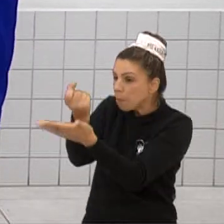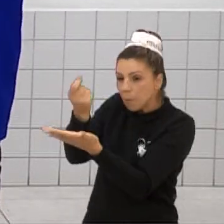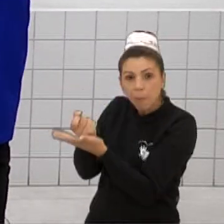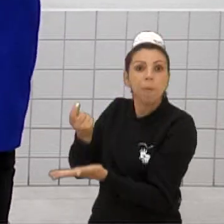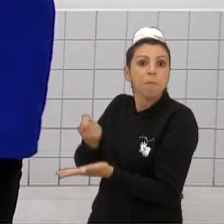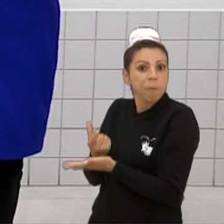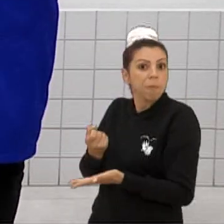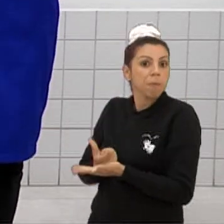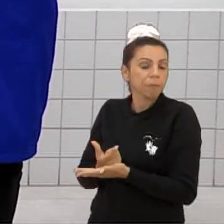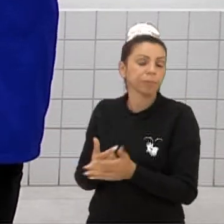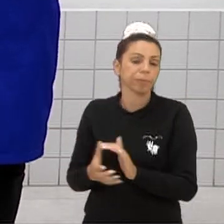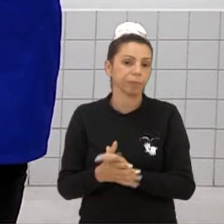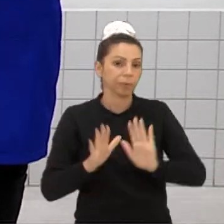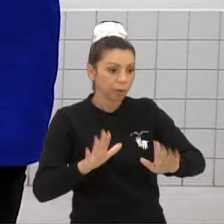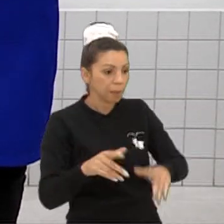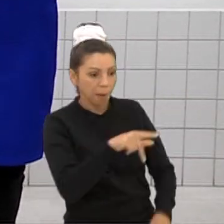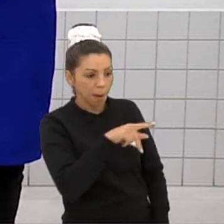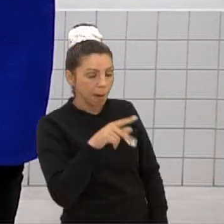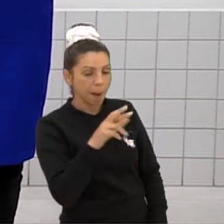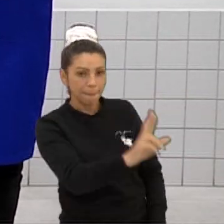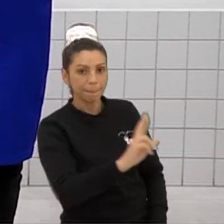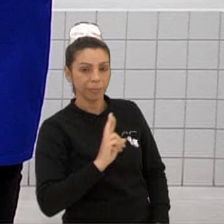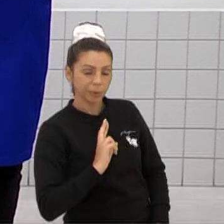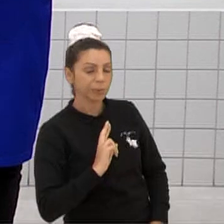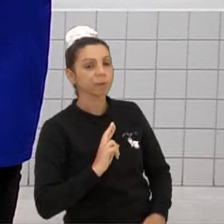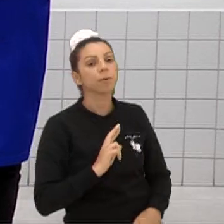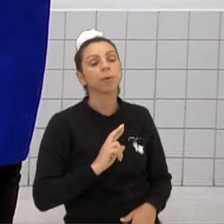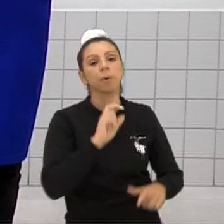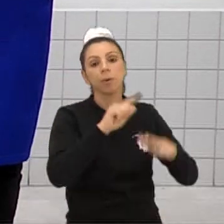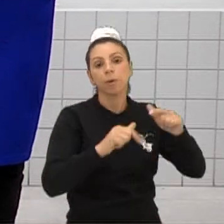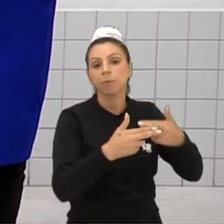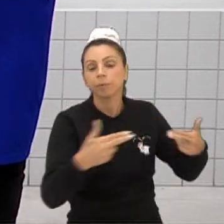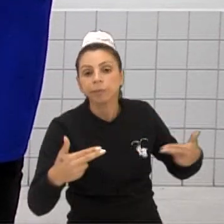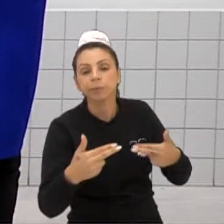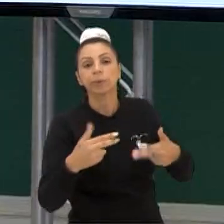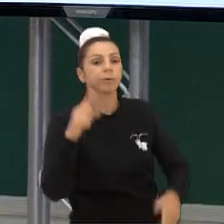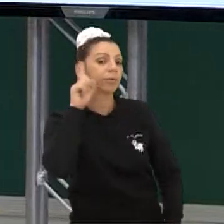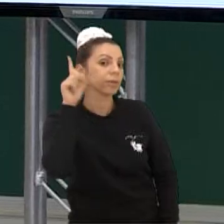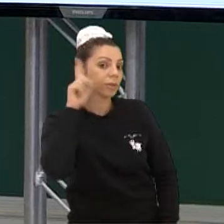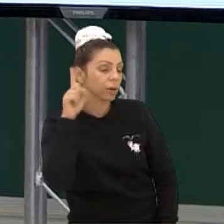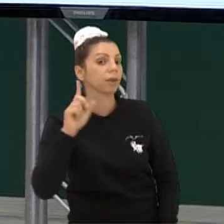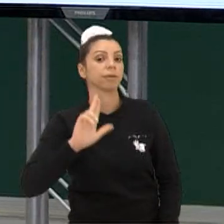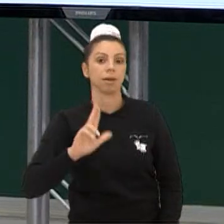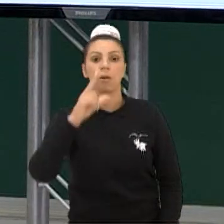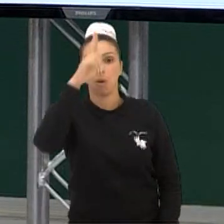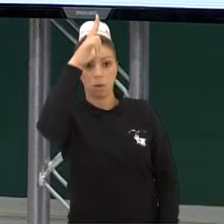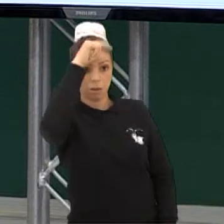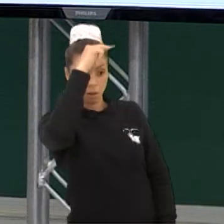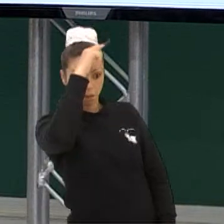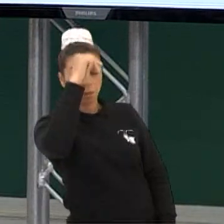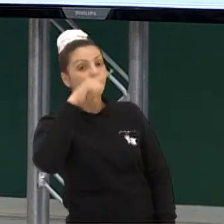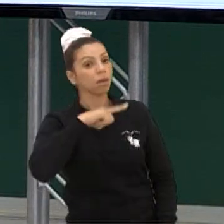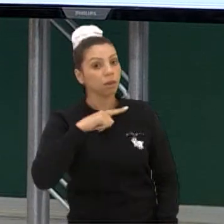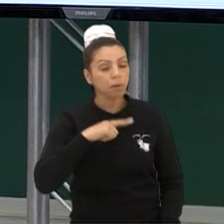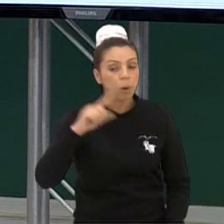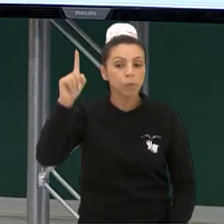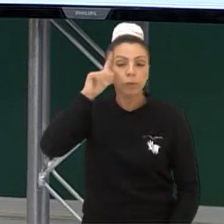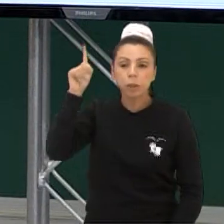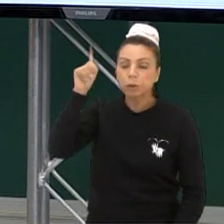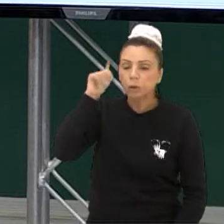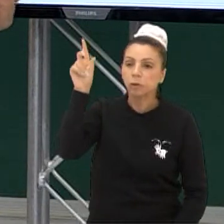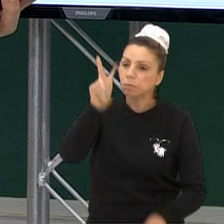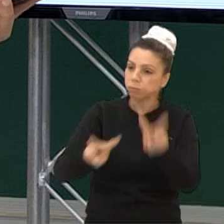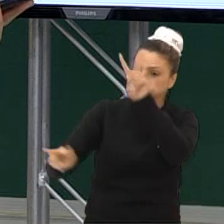Exatamente. E só pegar um gancho. Quando a pessoa respondeu dos objetos do cotidiano, nós vemos que o dadaísmo, sim, pegava coisas do cotidiano e colocava como